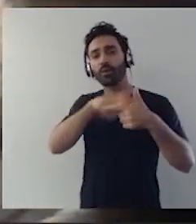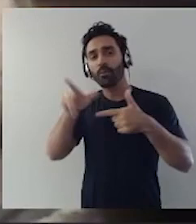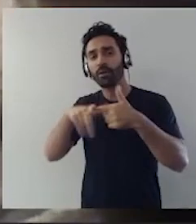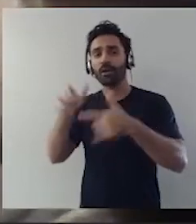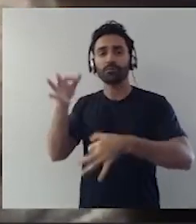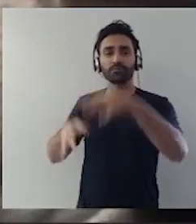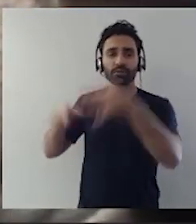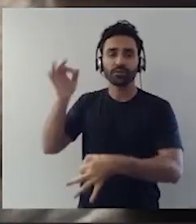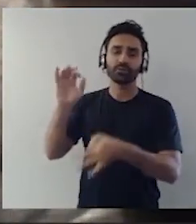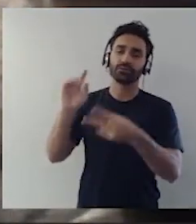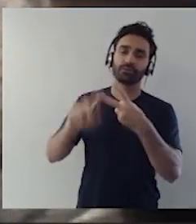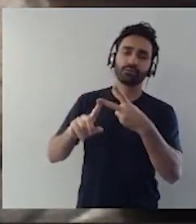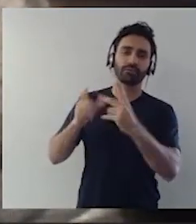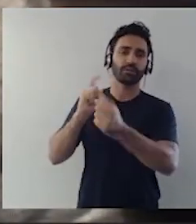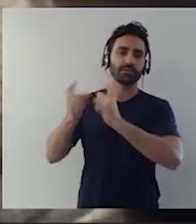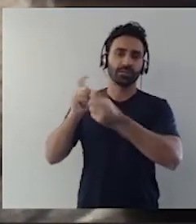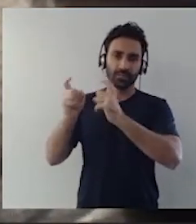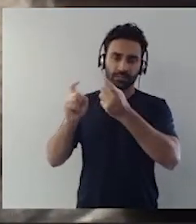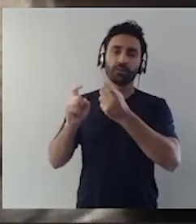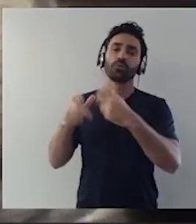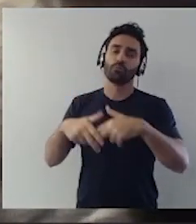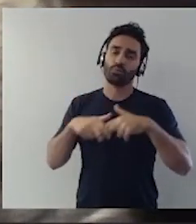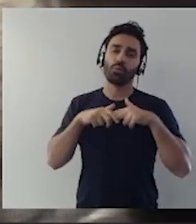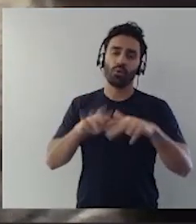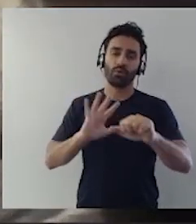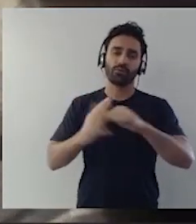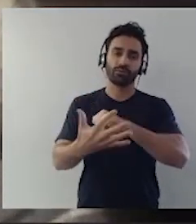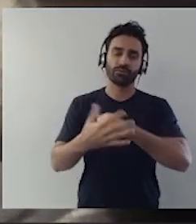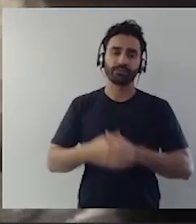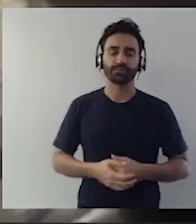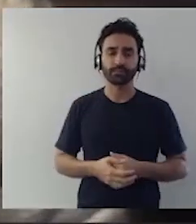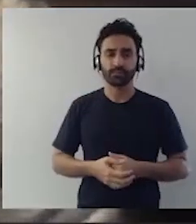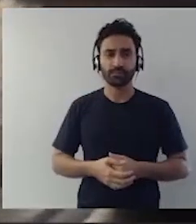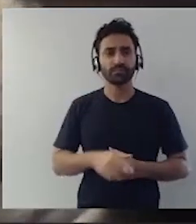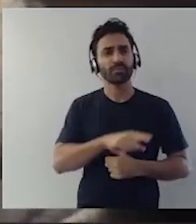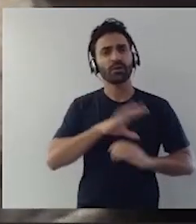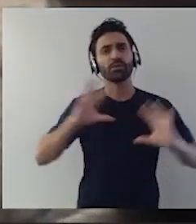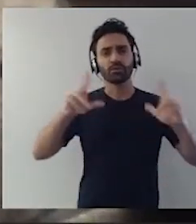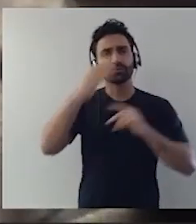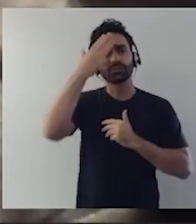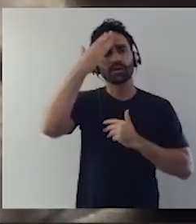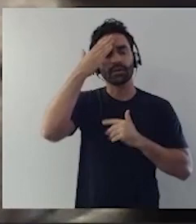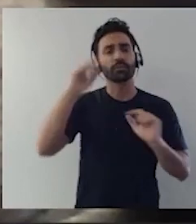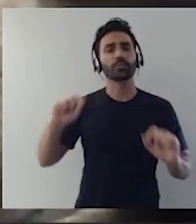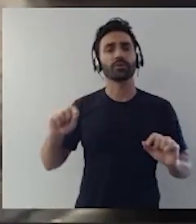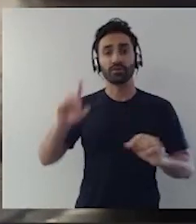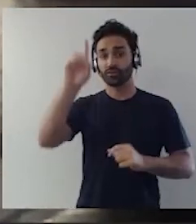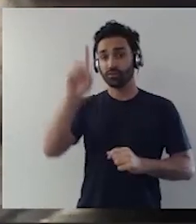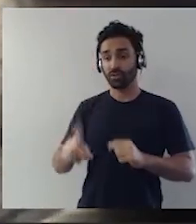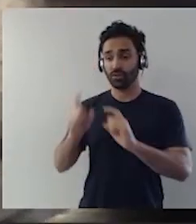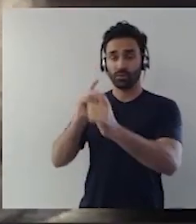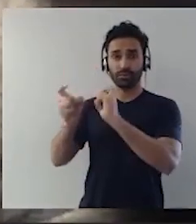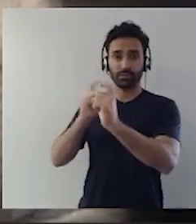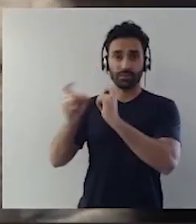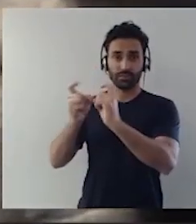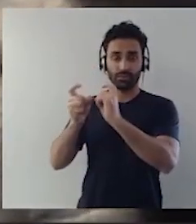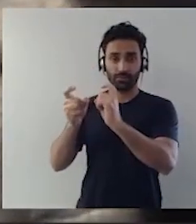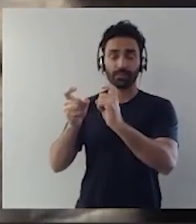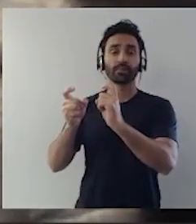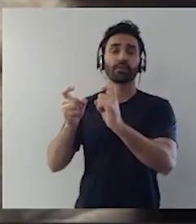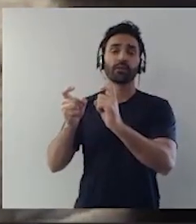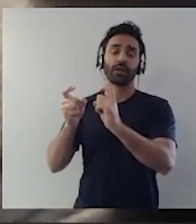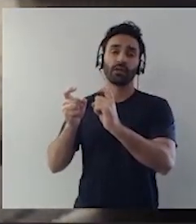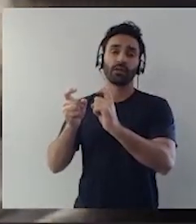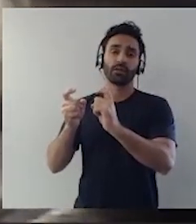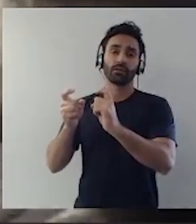e administrativas em face da Covid. Todos nós sabemos que o direito administrativo